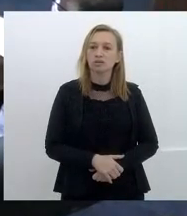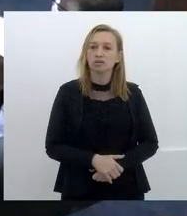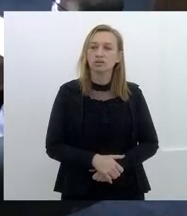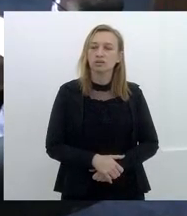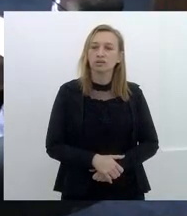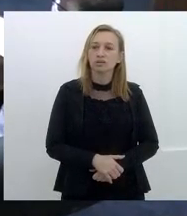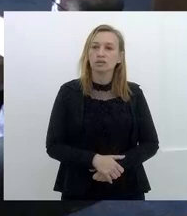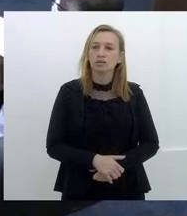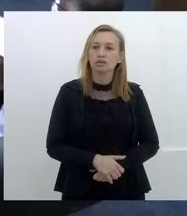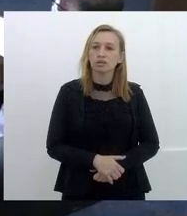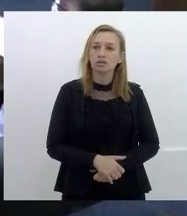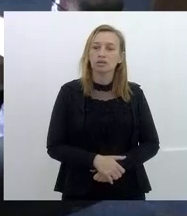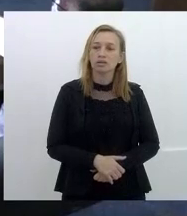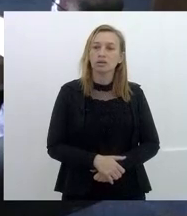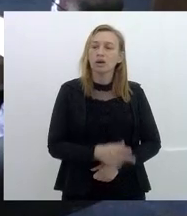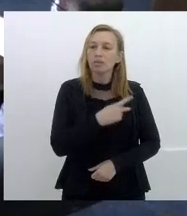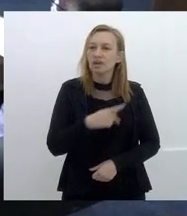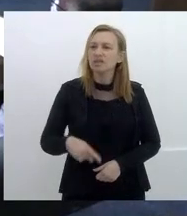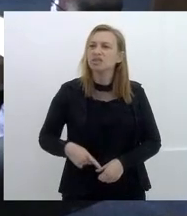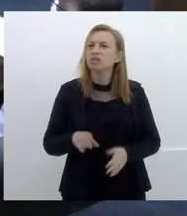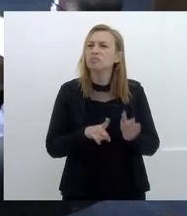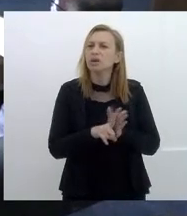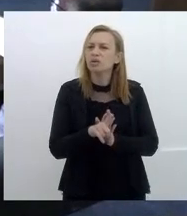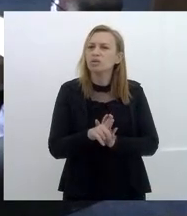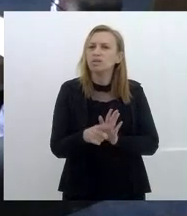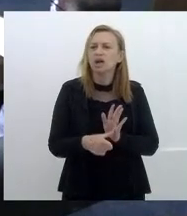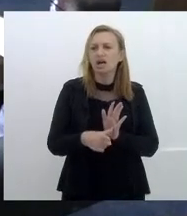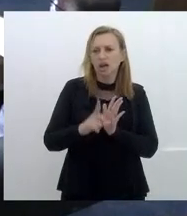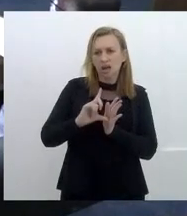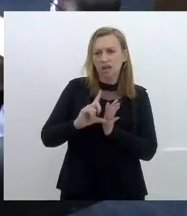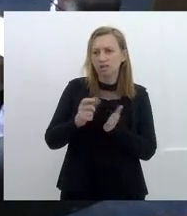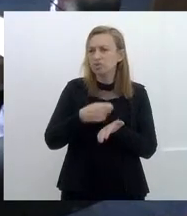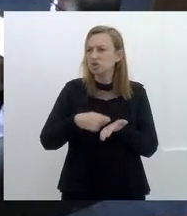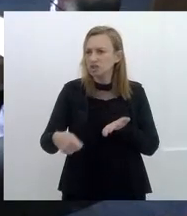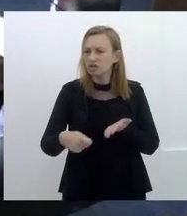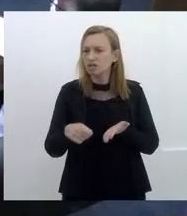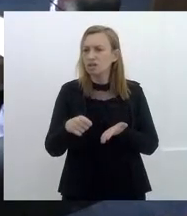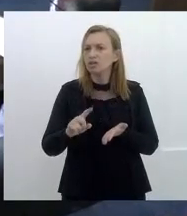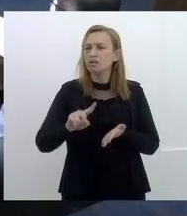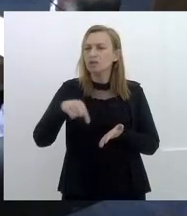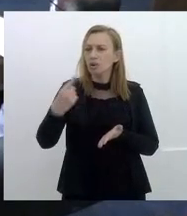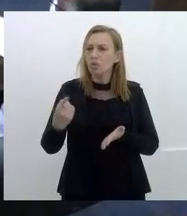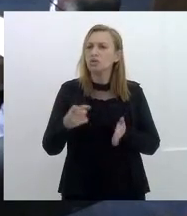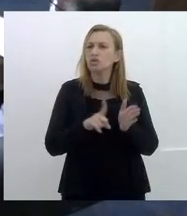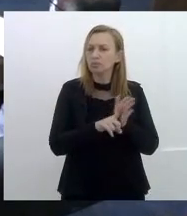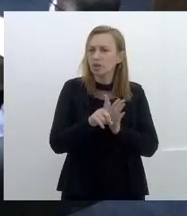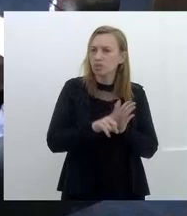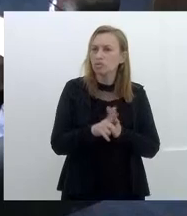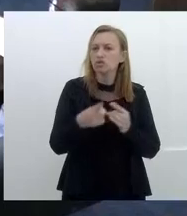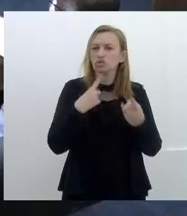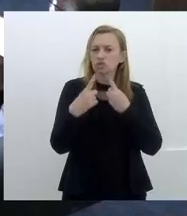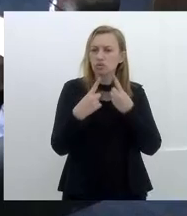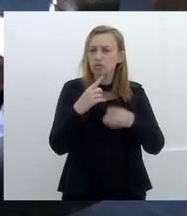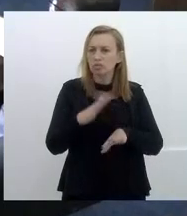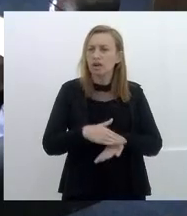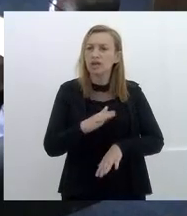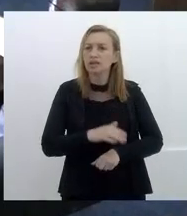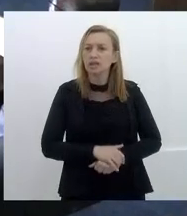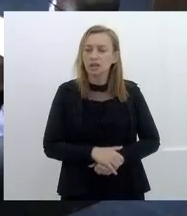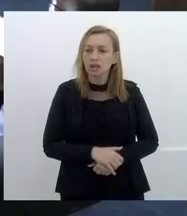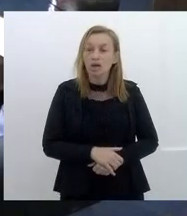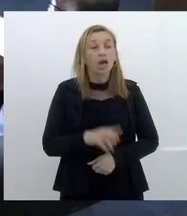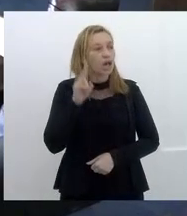eu estou Presidente gostaria de fazer uma pergunta antes de se inscrever até para fazer outras perguntas entrar mais no debate